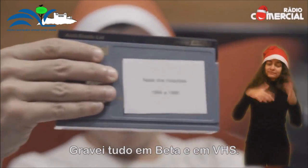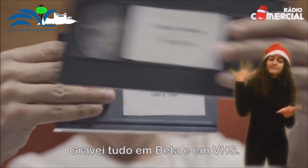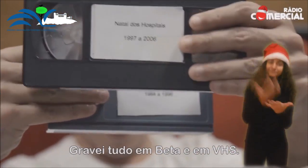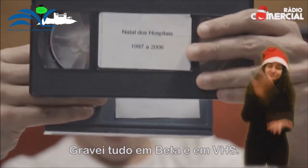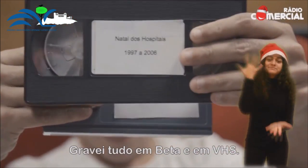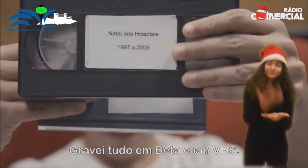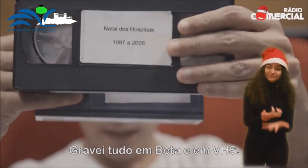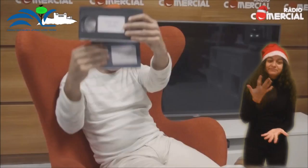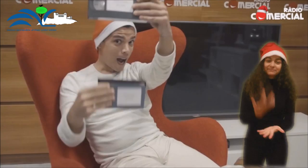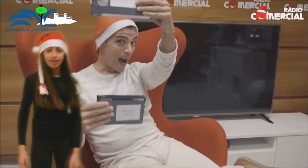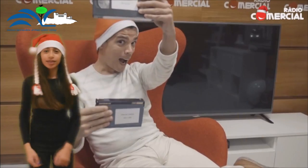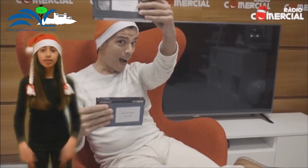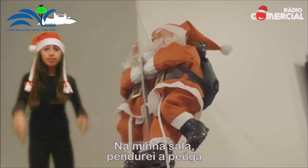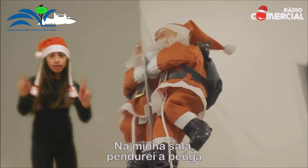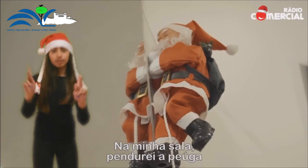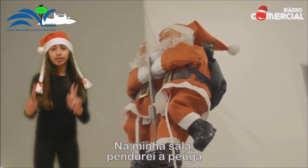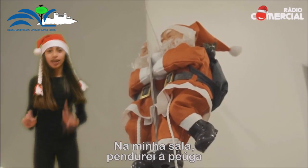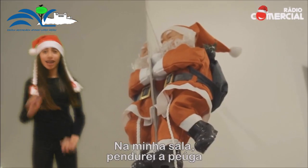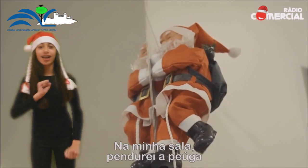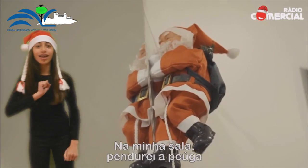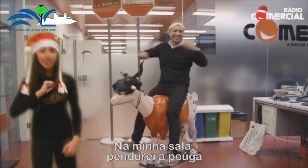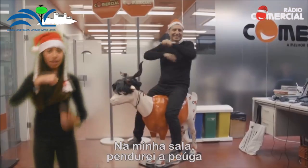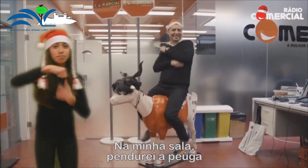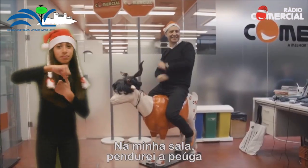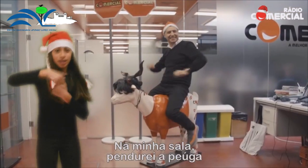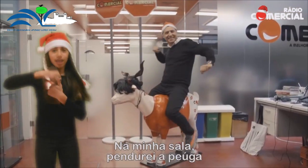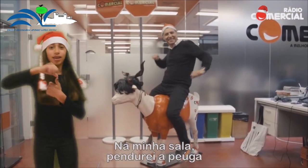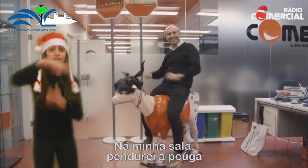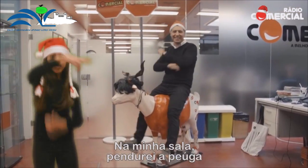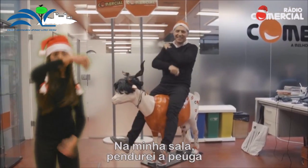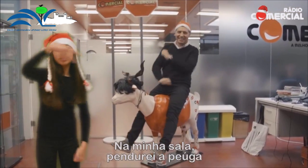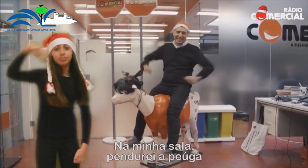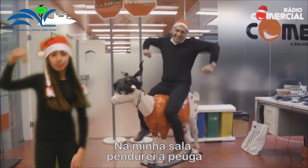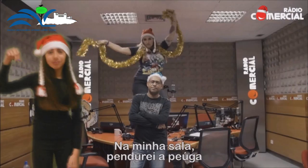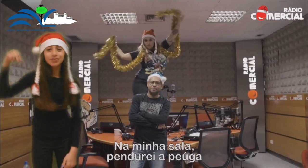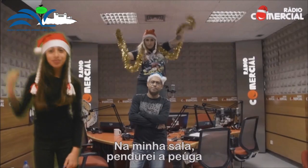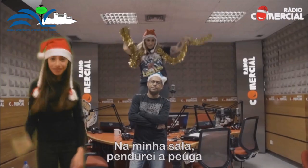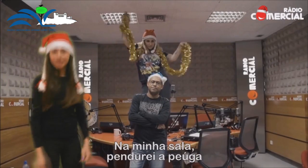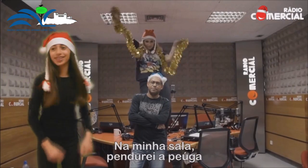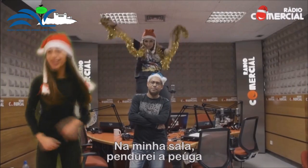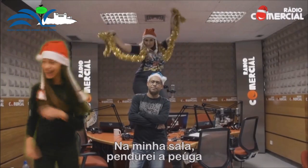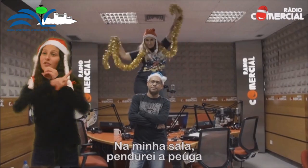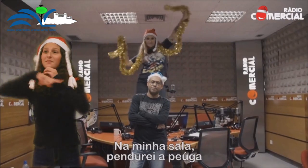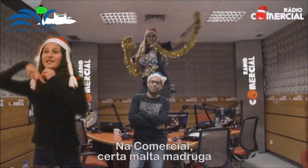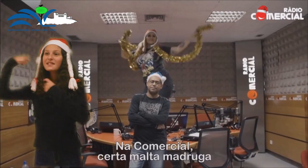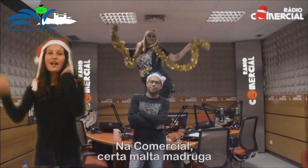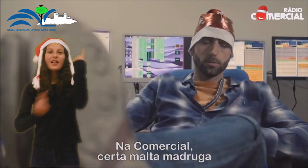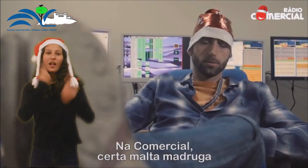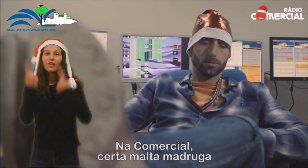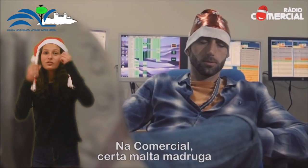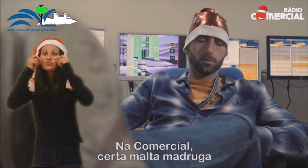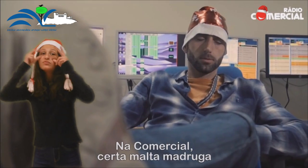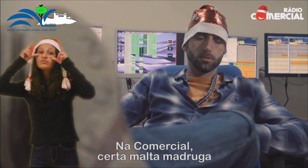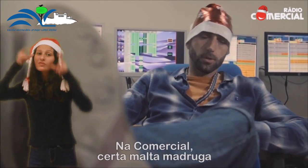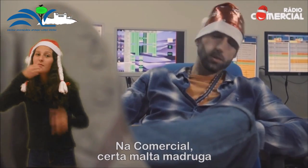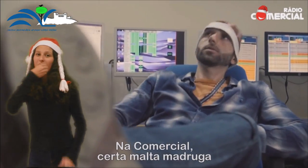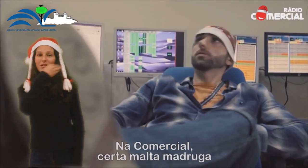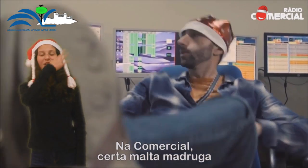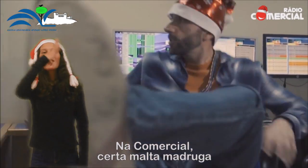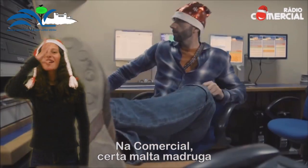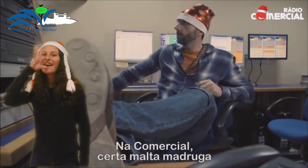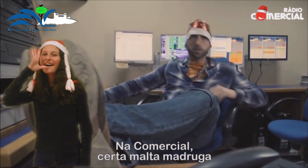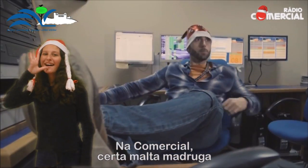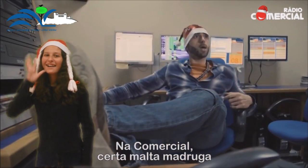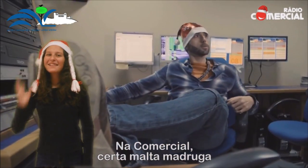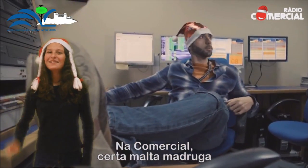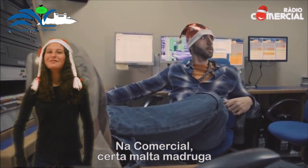e VHS. Na minha sala pendurei a piuga. Na comercial